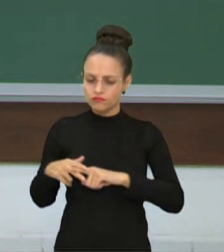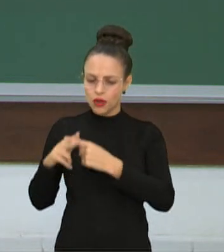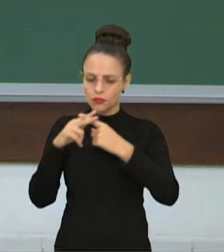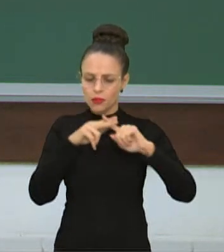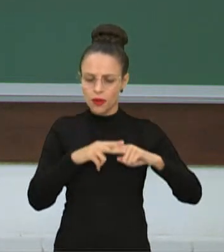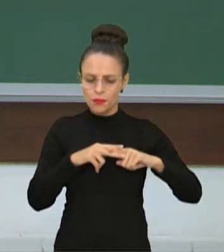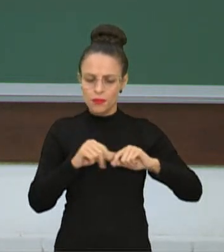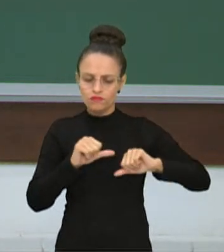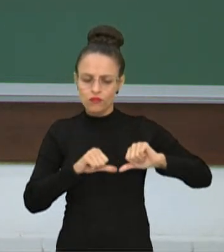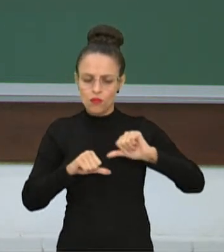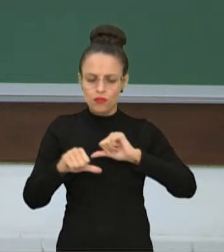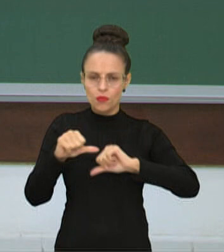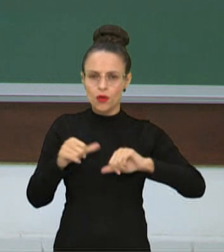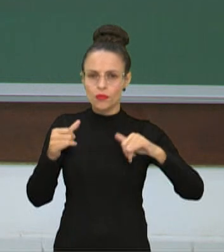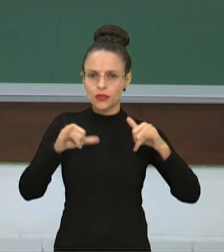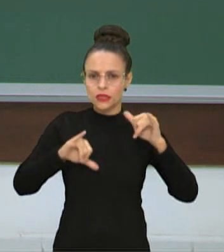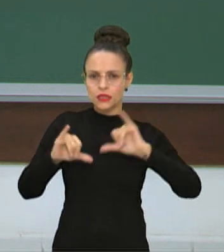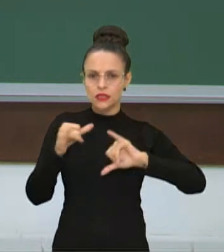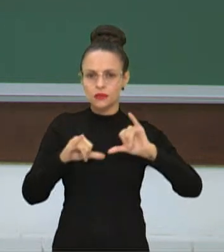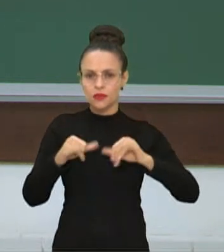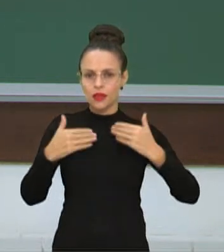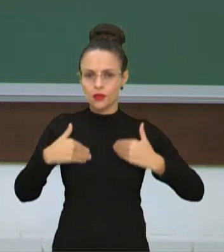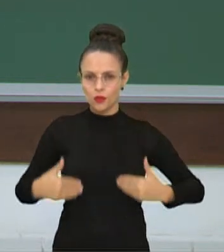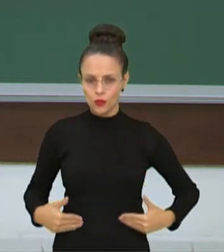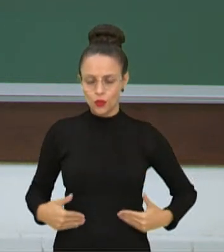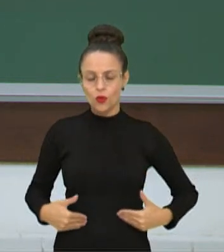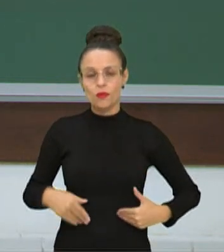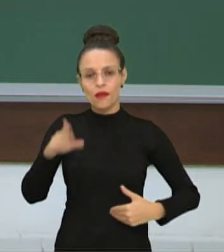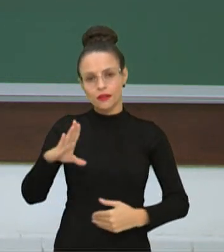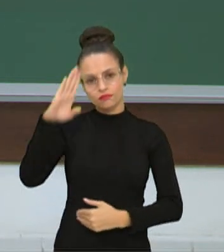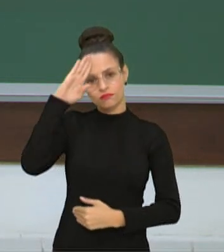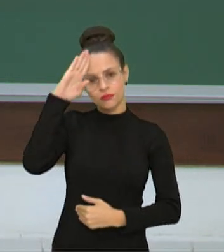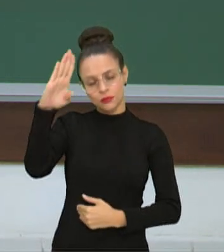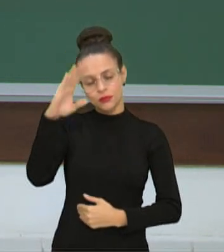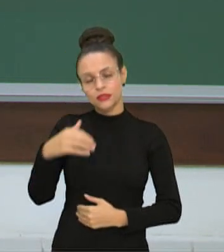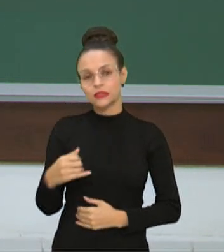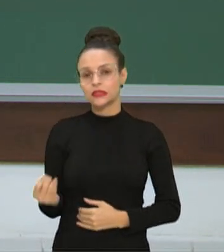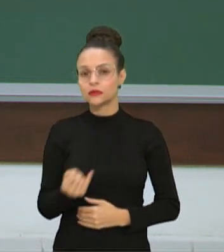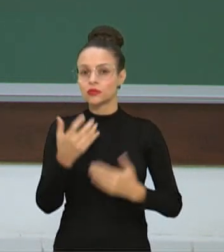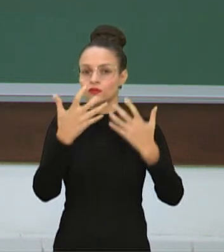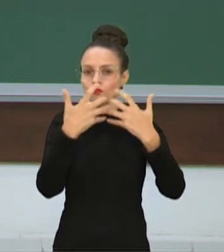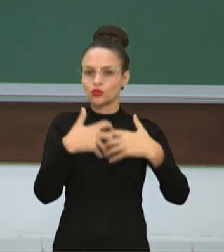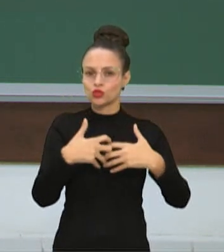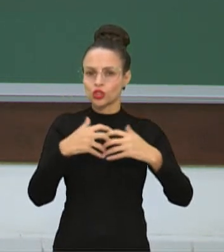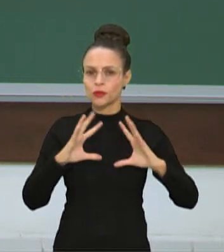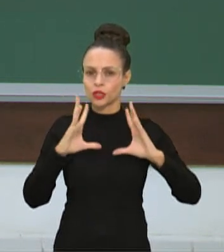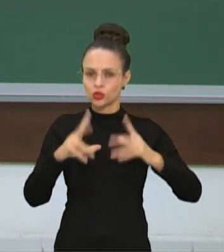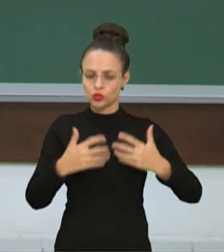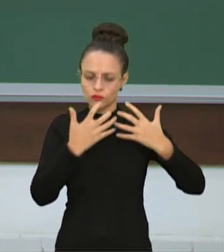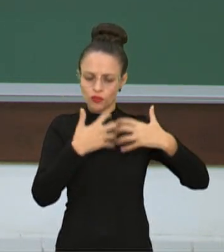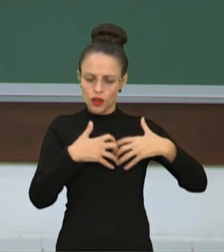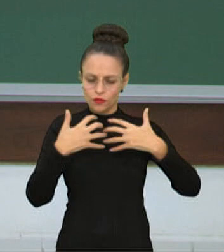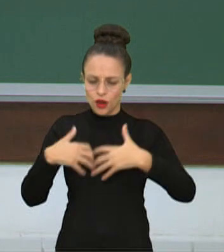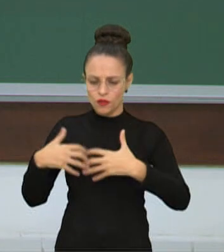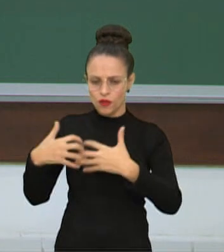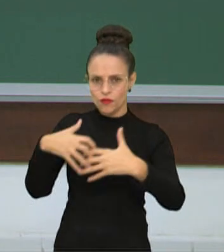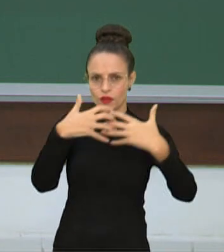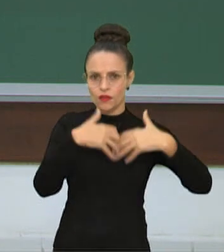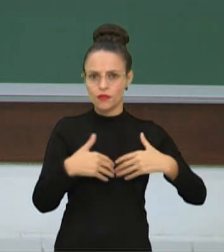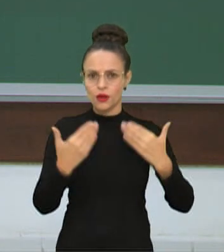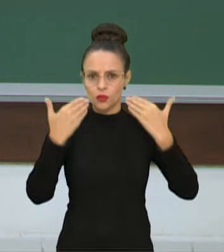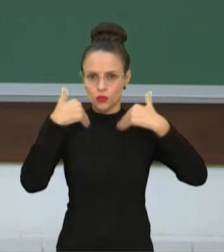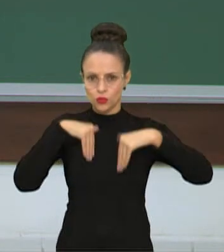corpo. Ou seja, eles são essenciais para o bom funcionamento de tudo que é reação que acontece no